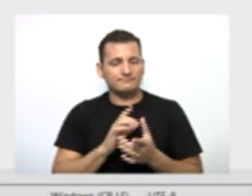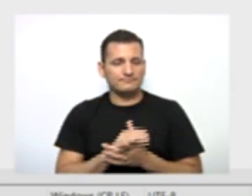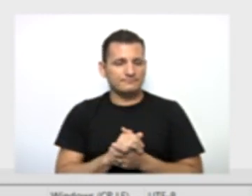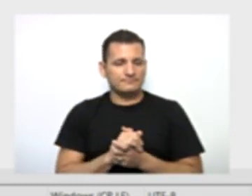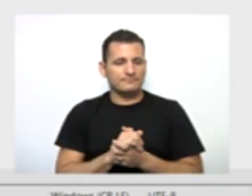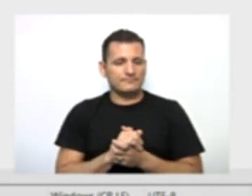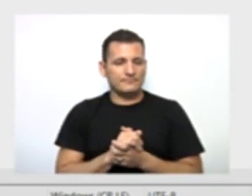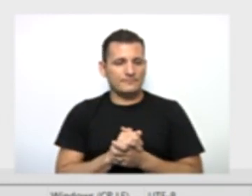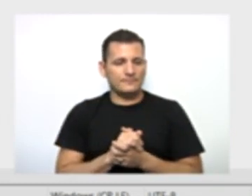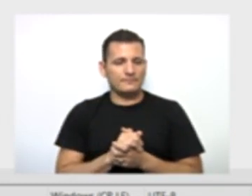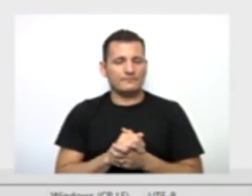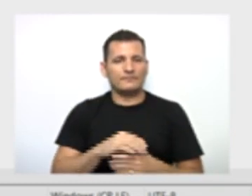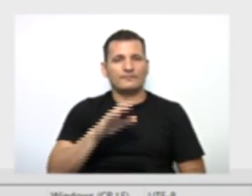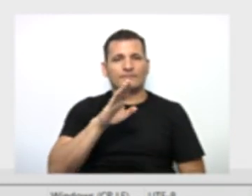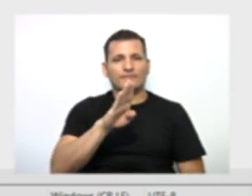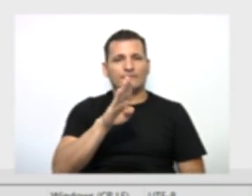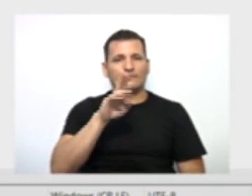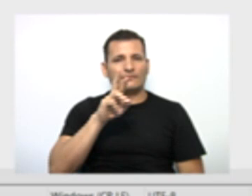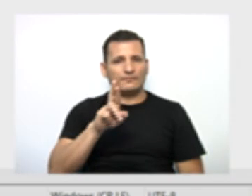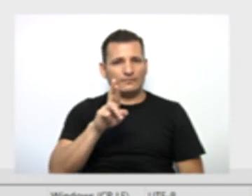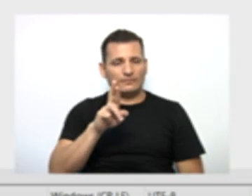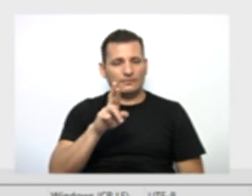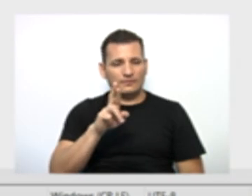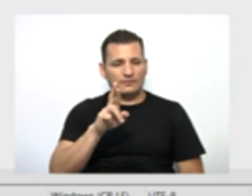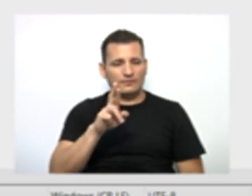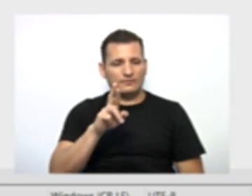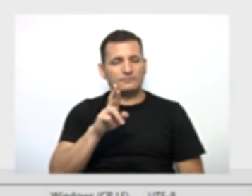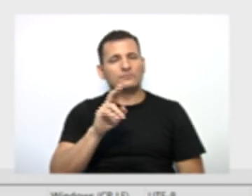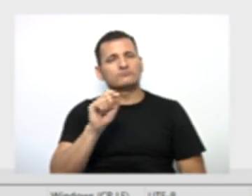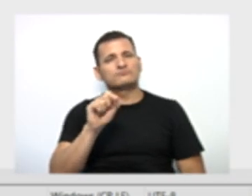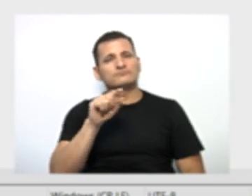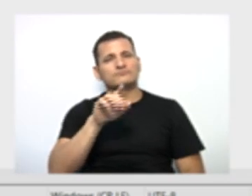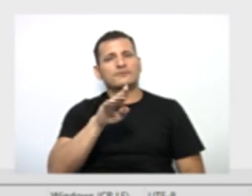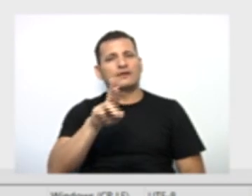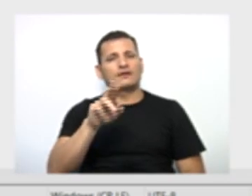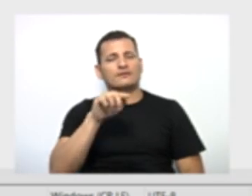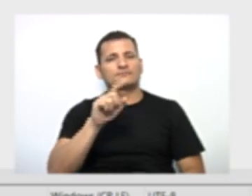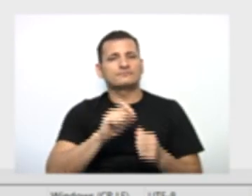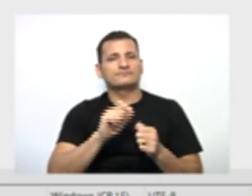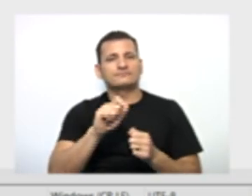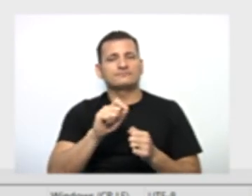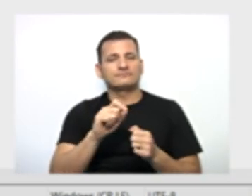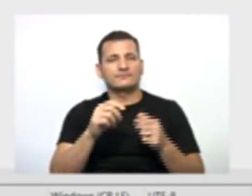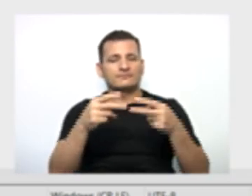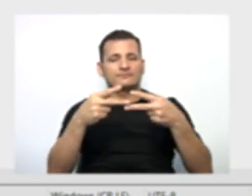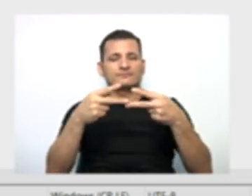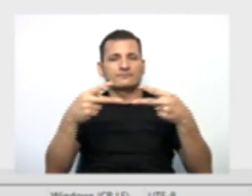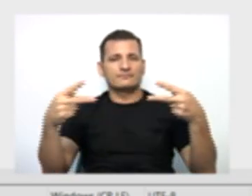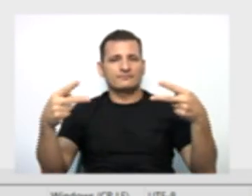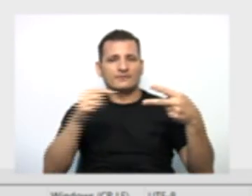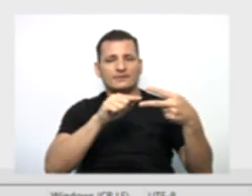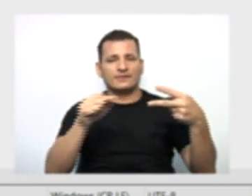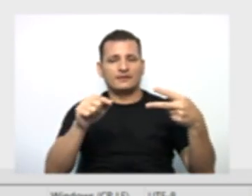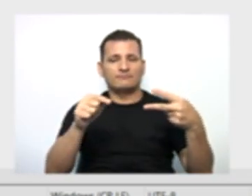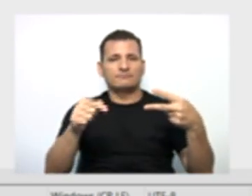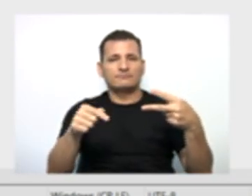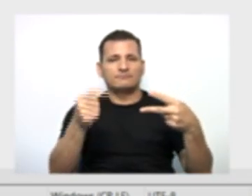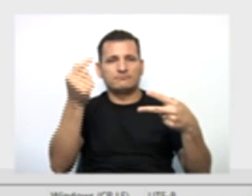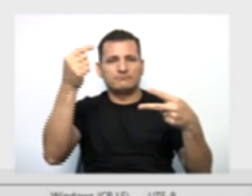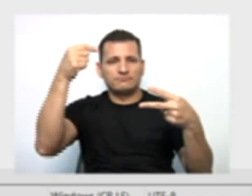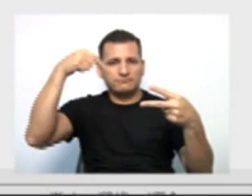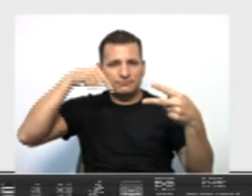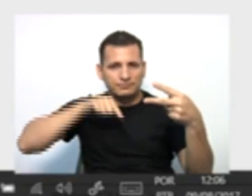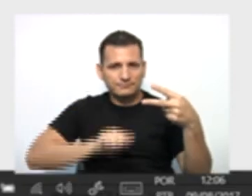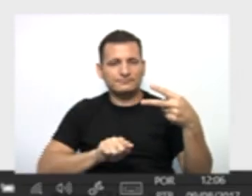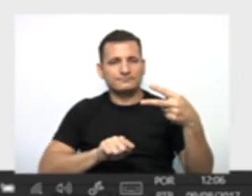é a tag BR. A tag BR, o que ela faz? Ela pula uma linha, simples assim. Quando